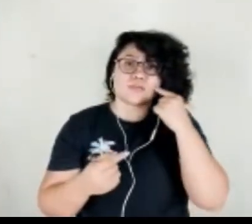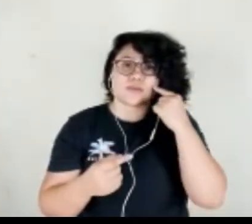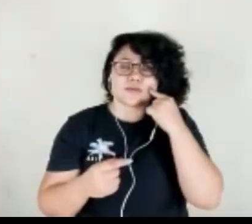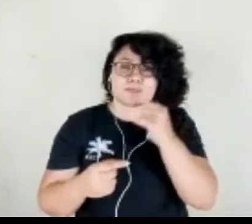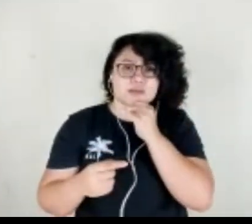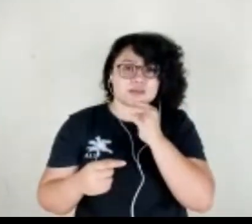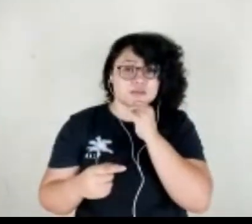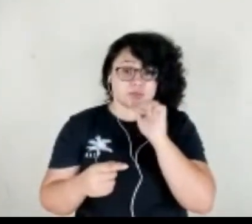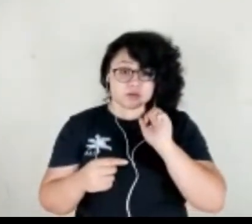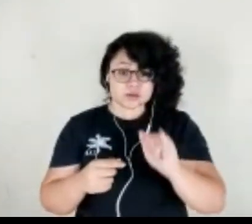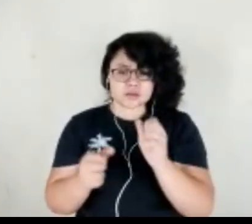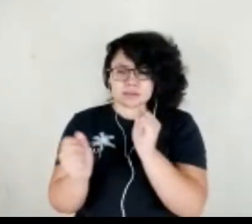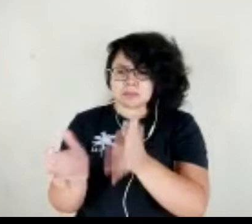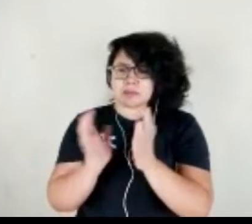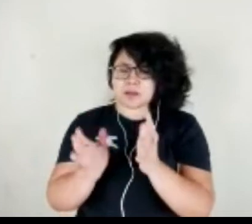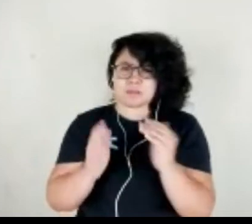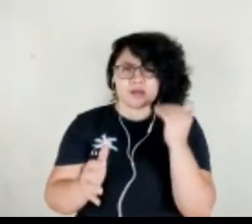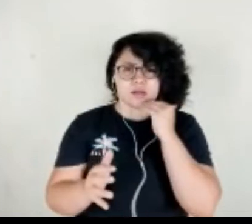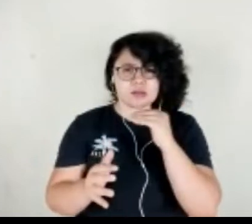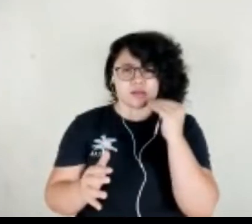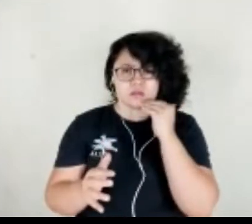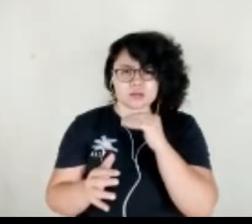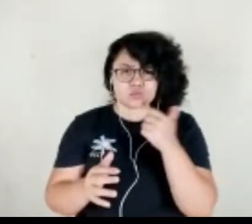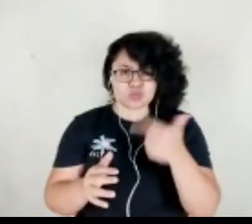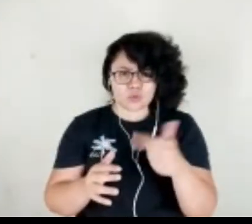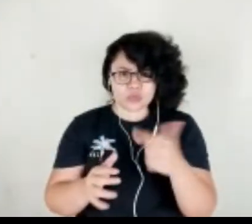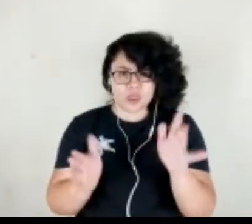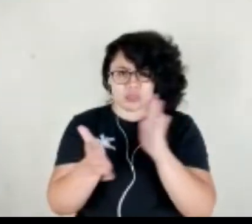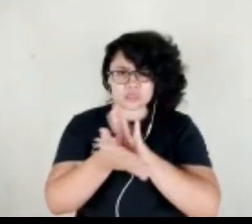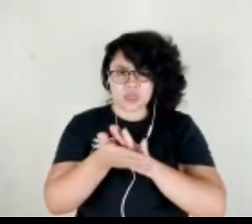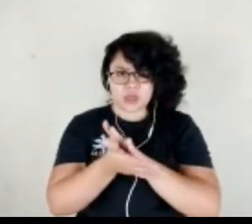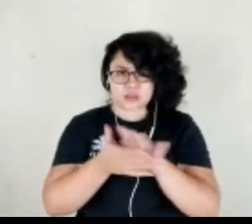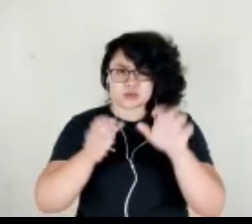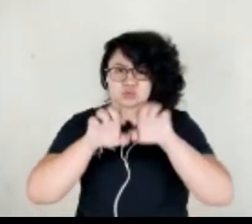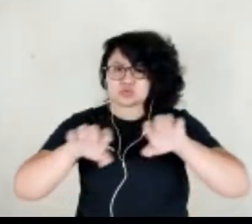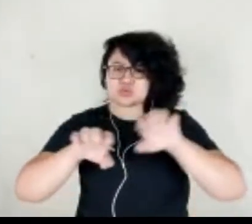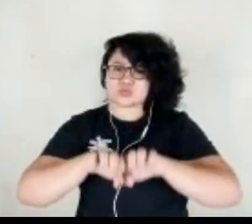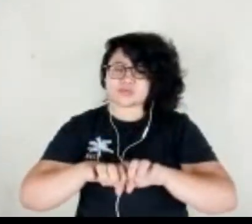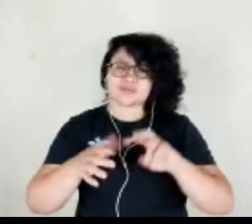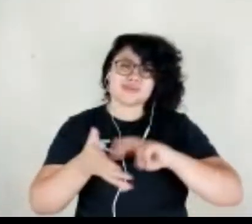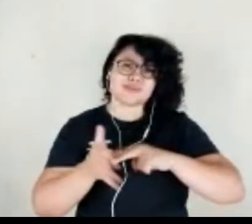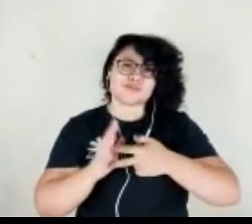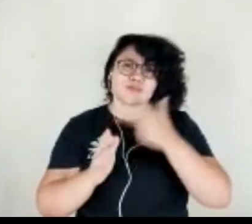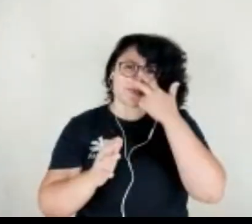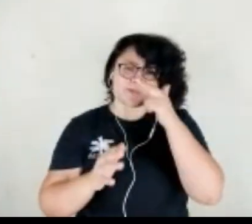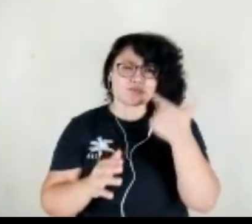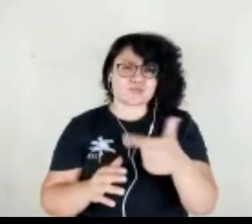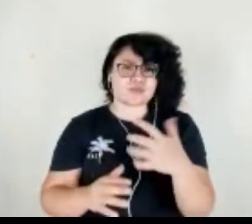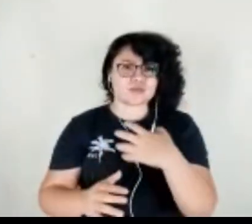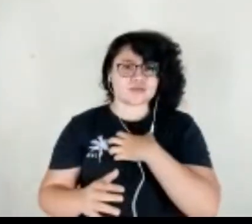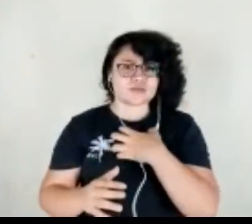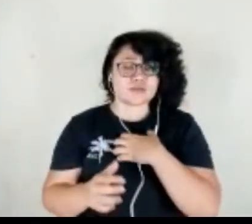estruturas no ato da comunicação, a gente simplesmente vai estar sinalizando sinal por sinal.